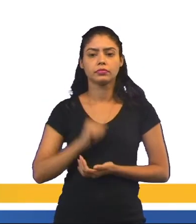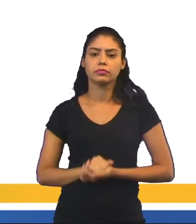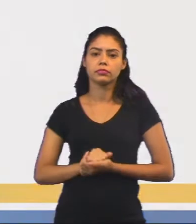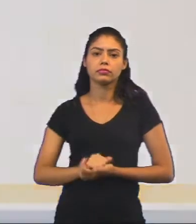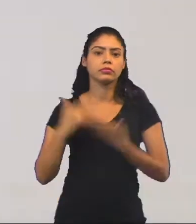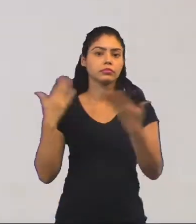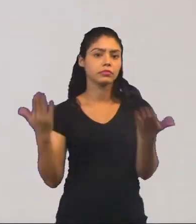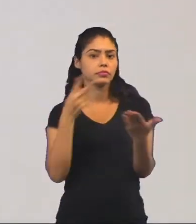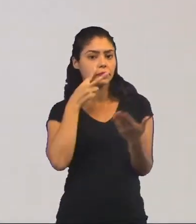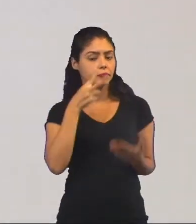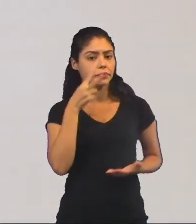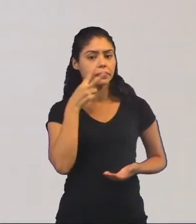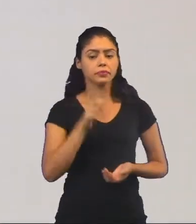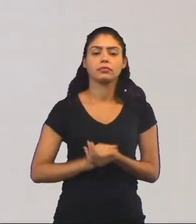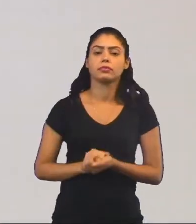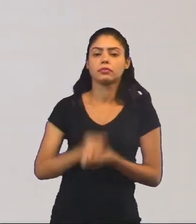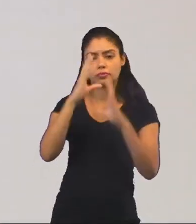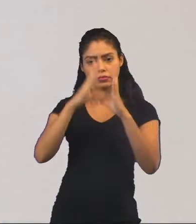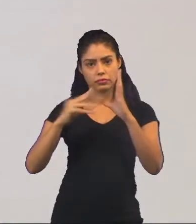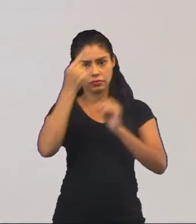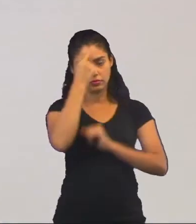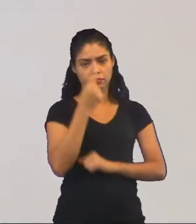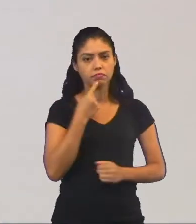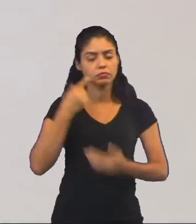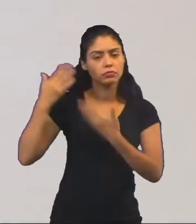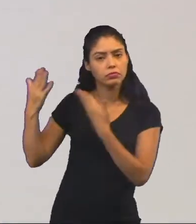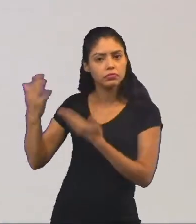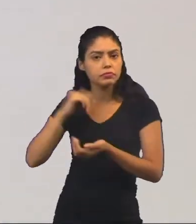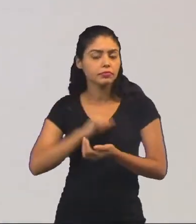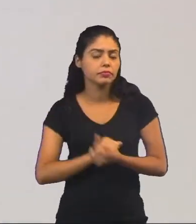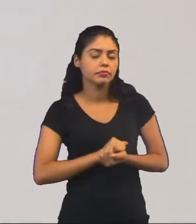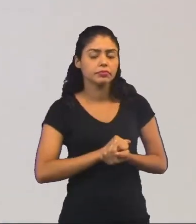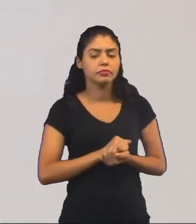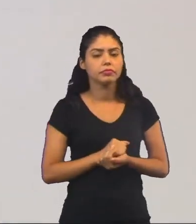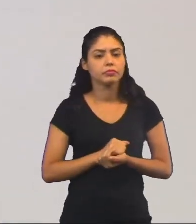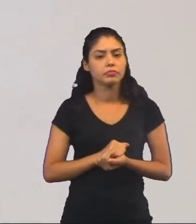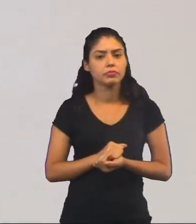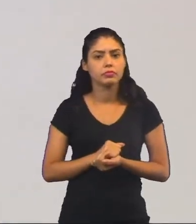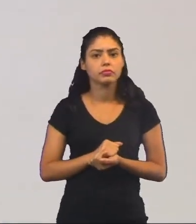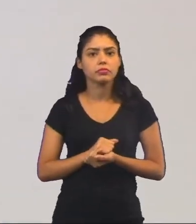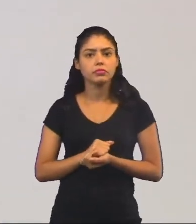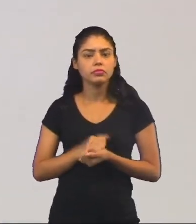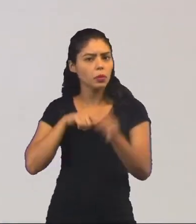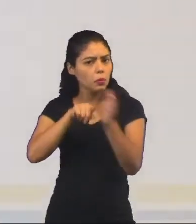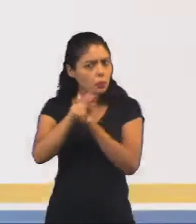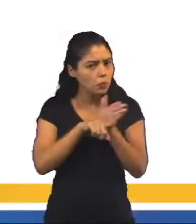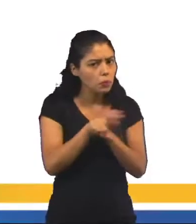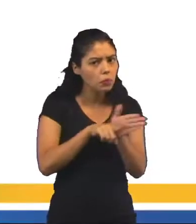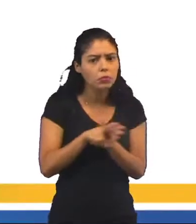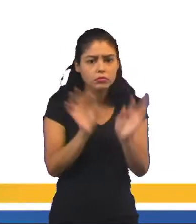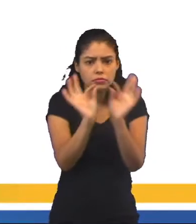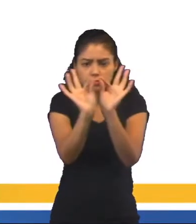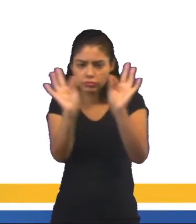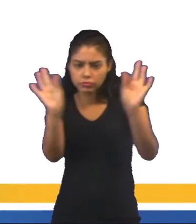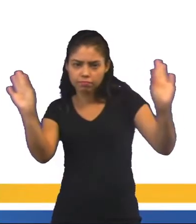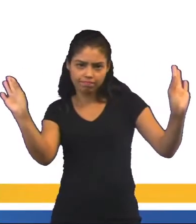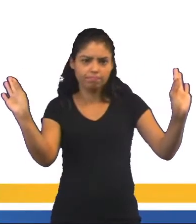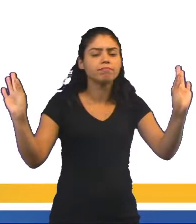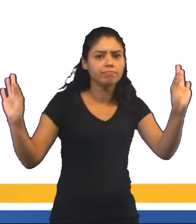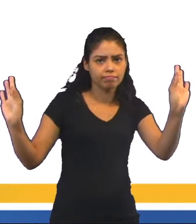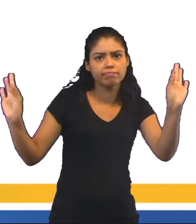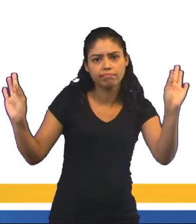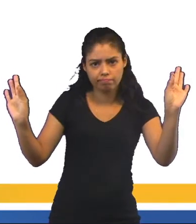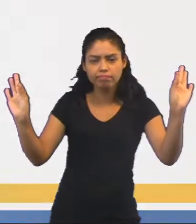Brasil. Então veja aí que nessa ilustração você está vendo um pesquisador fazendo aí uma